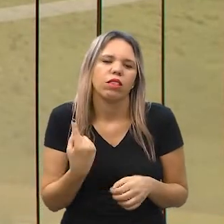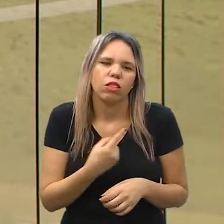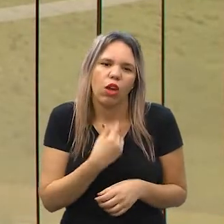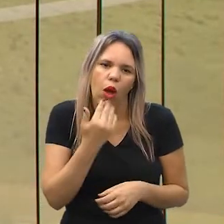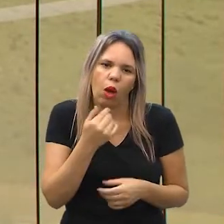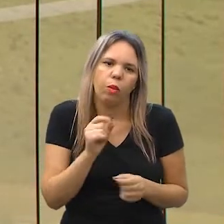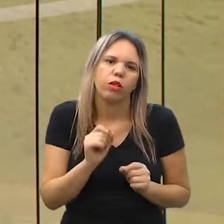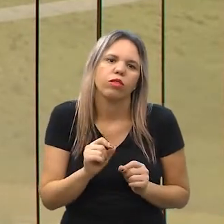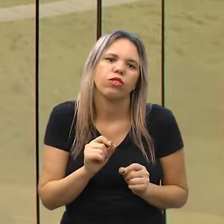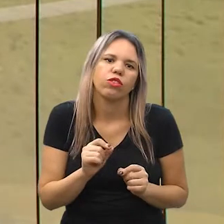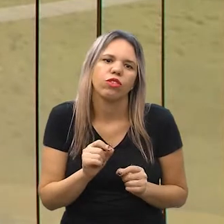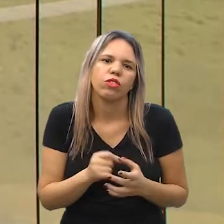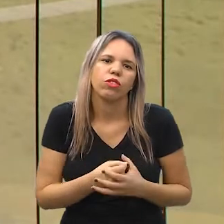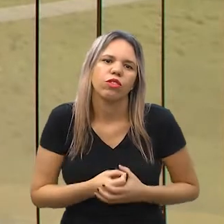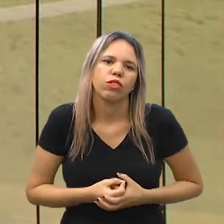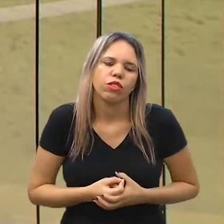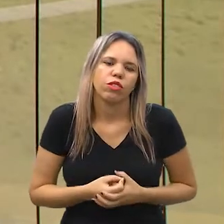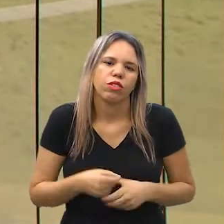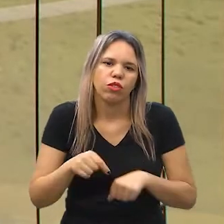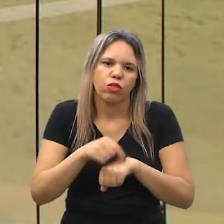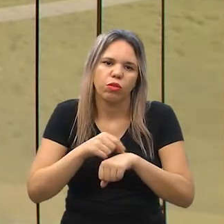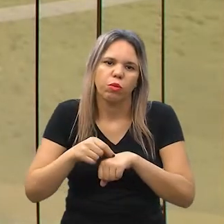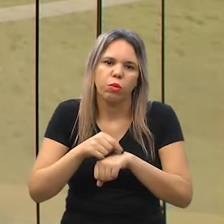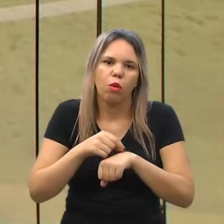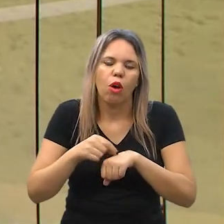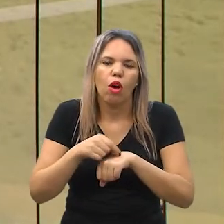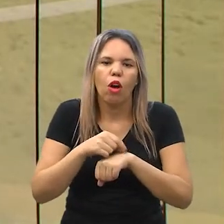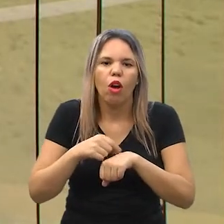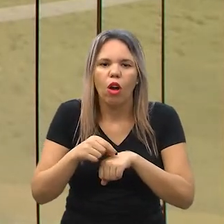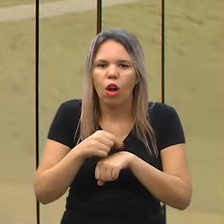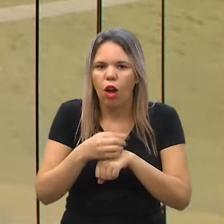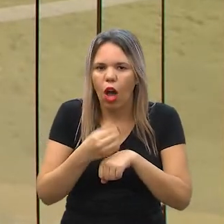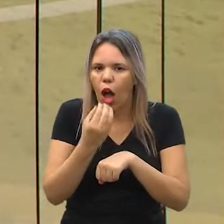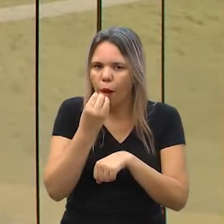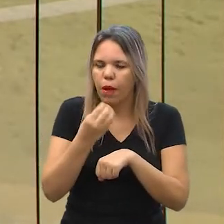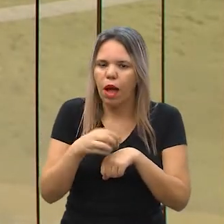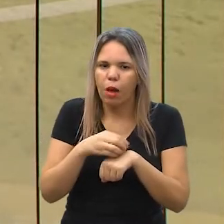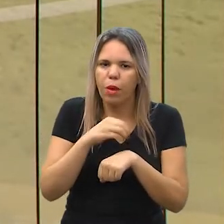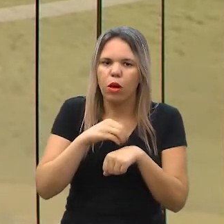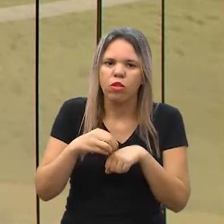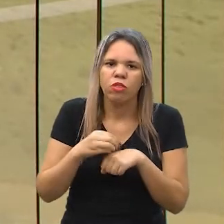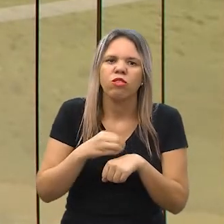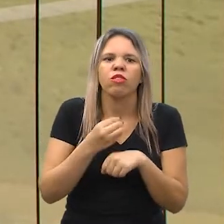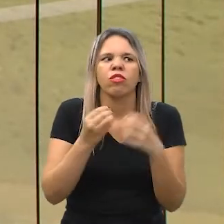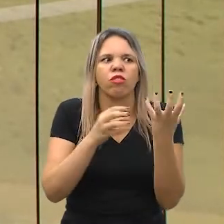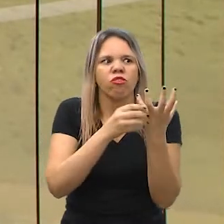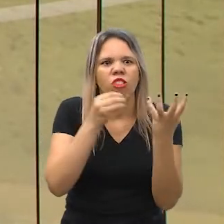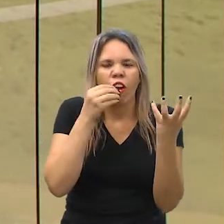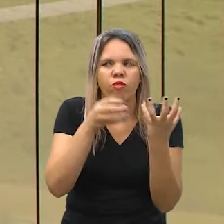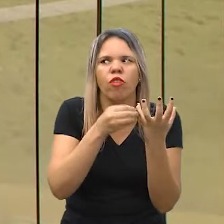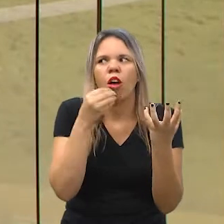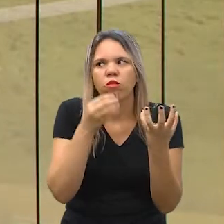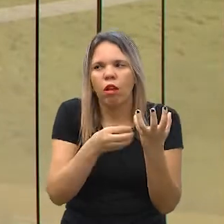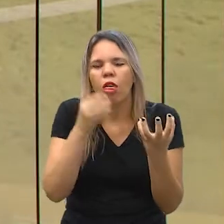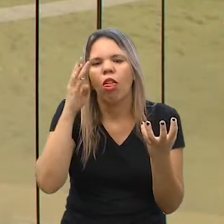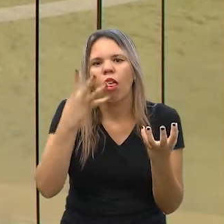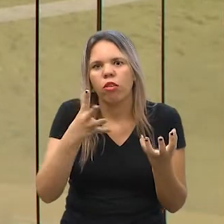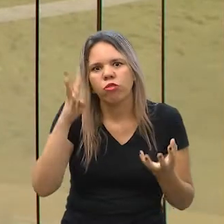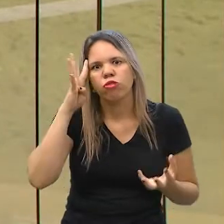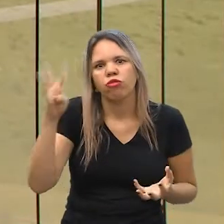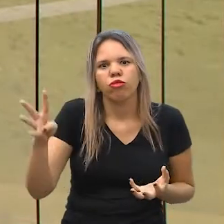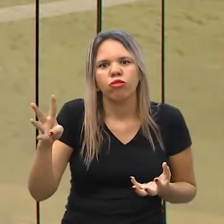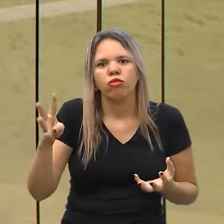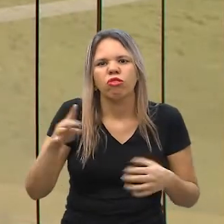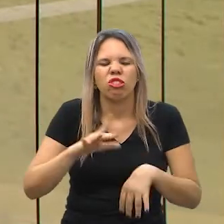mas nós nos alimentamos de morango silvestre e broto. Ficamos 4 dias